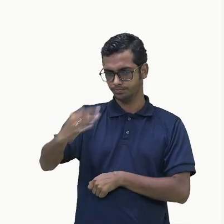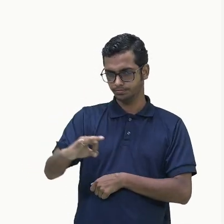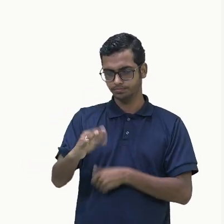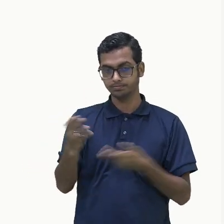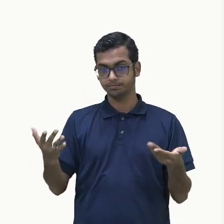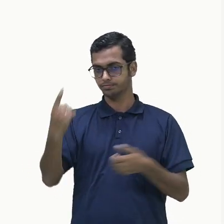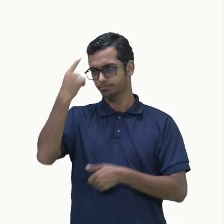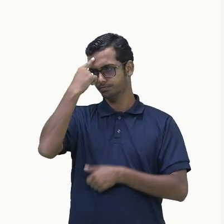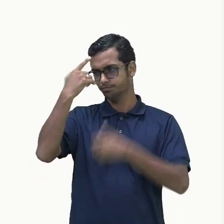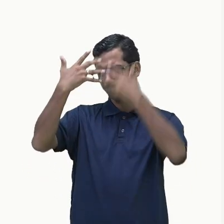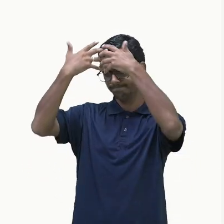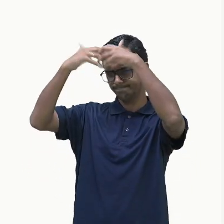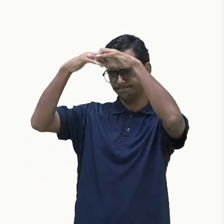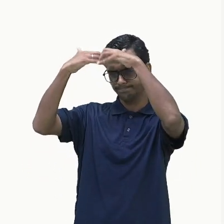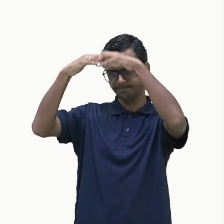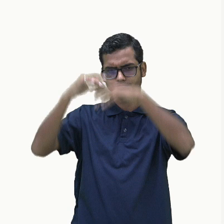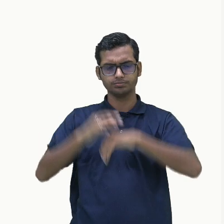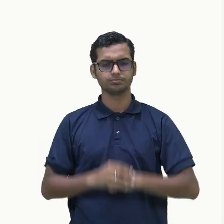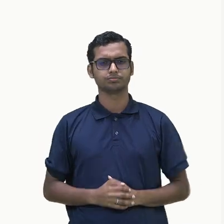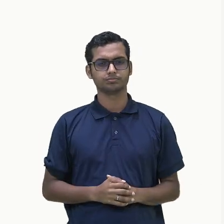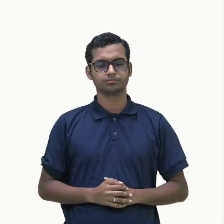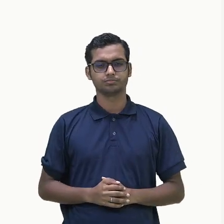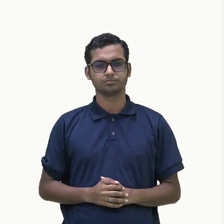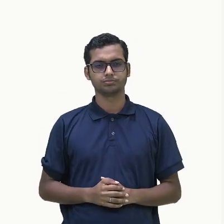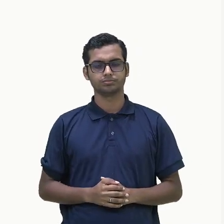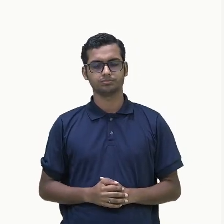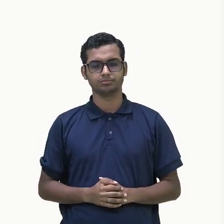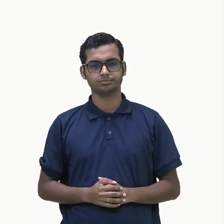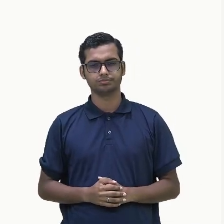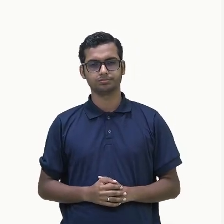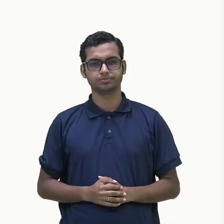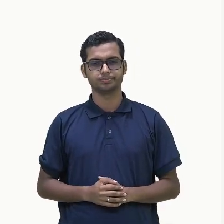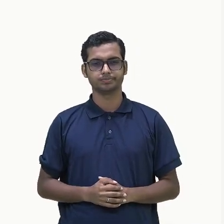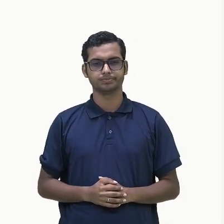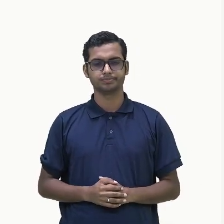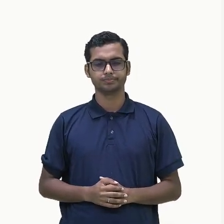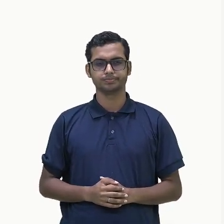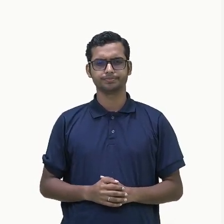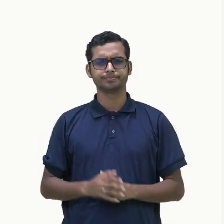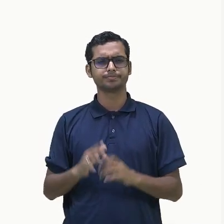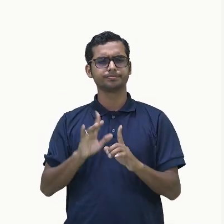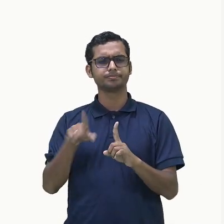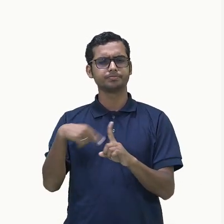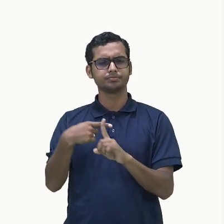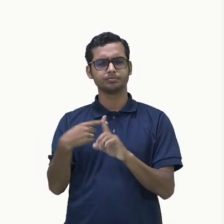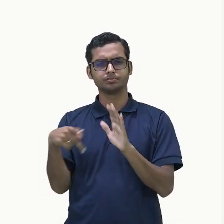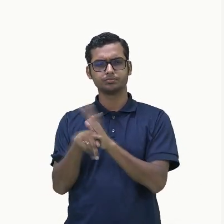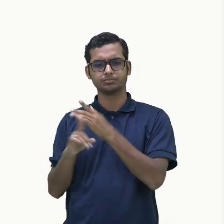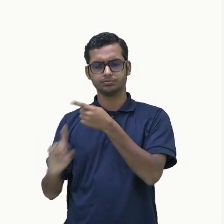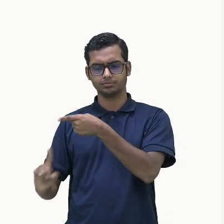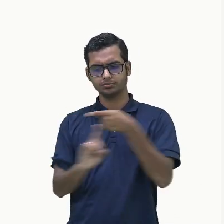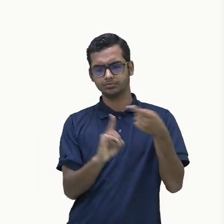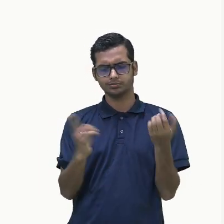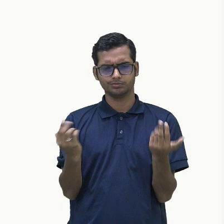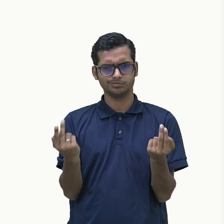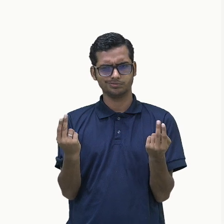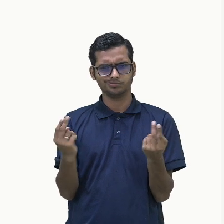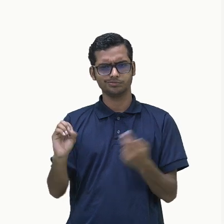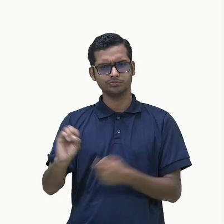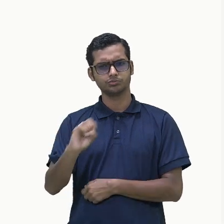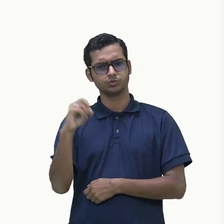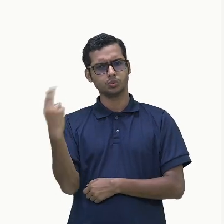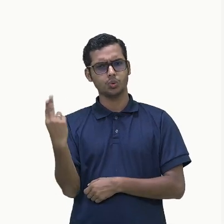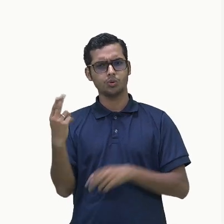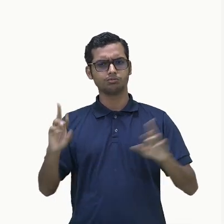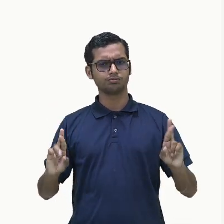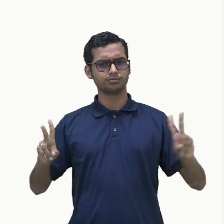vamos pensar aqui, ó. Essa soma, os denominadores são iguais ou diferentes? São diferentes. Então,